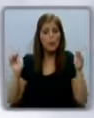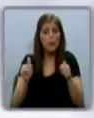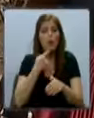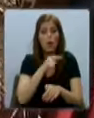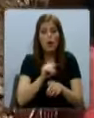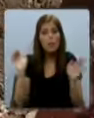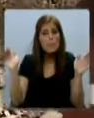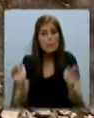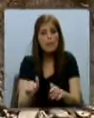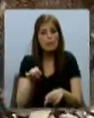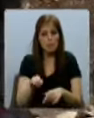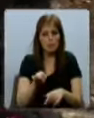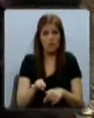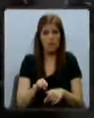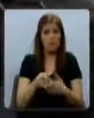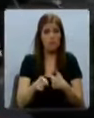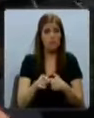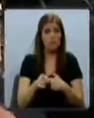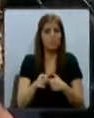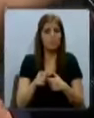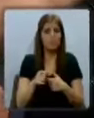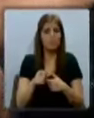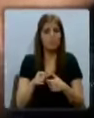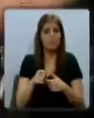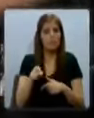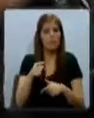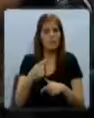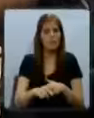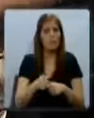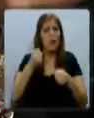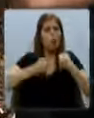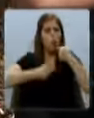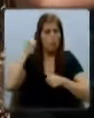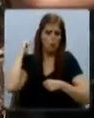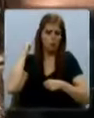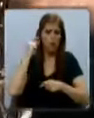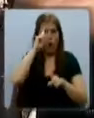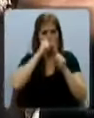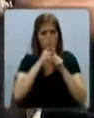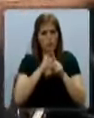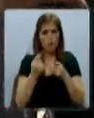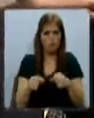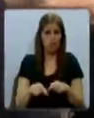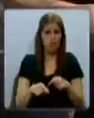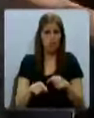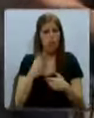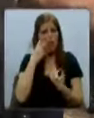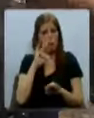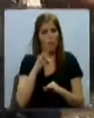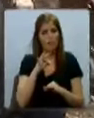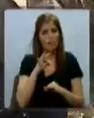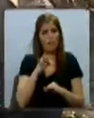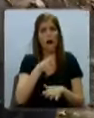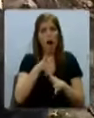Isto é uma motobomba dorsal, tem várias finalidades. Nós geralmente utilizamos-as nas